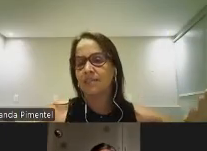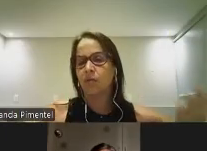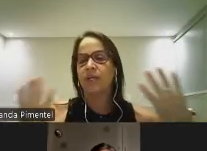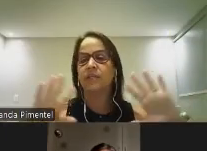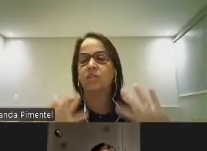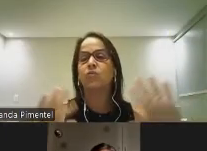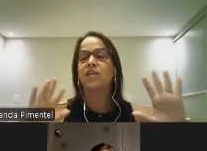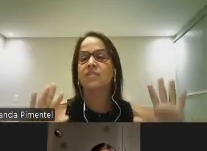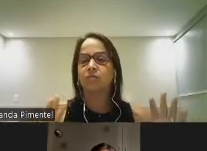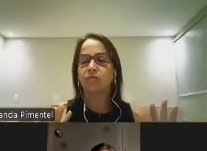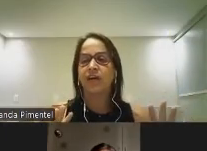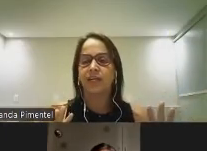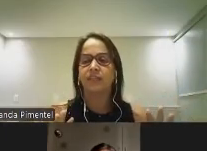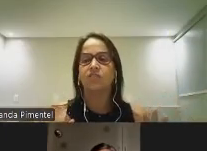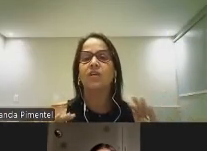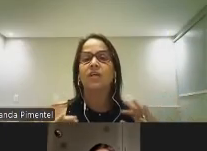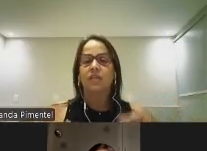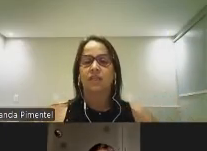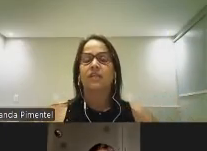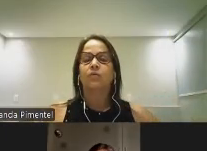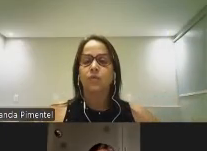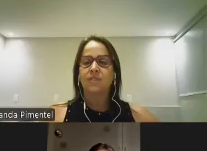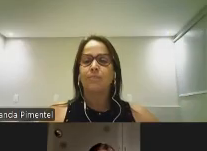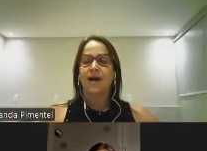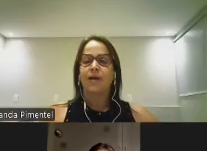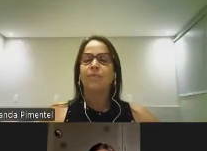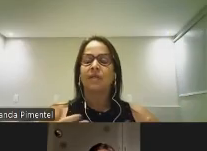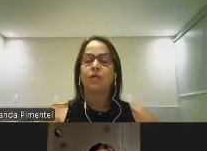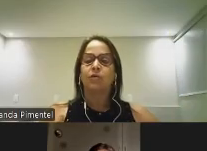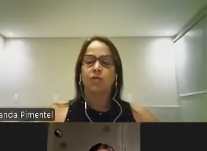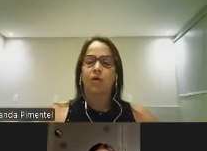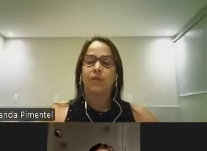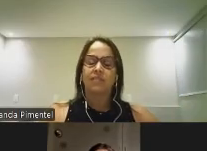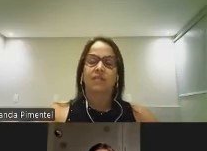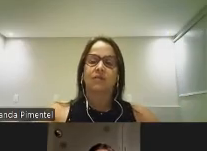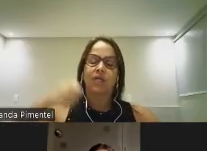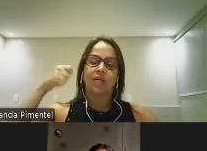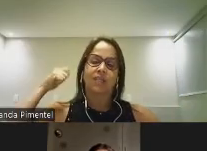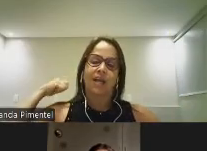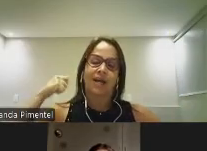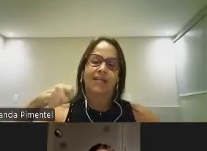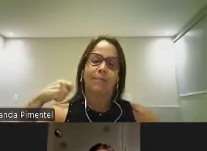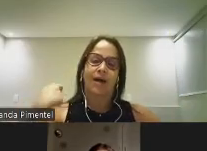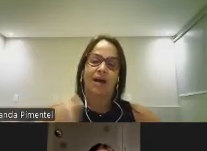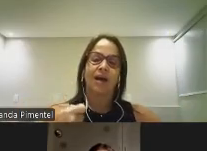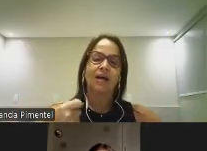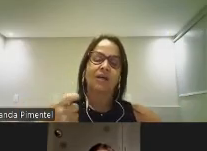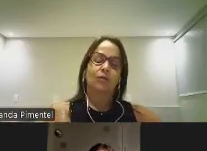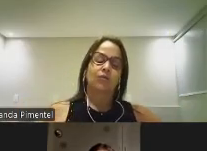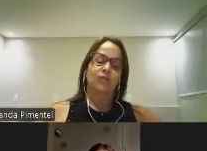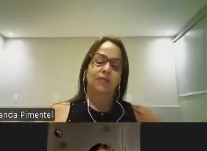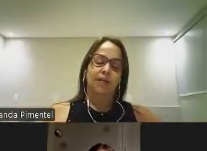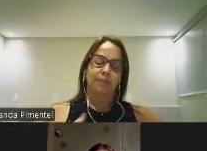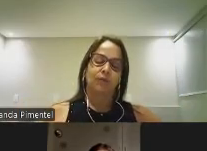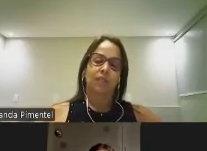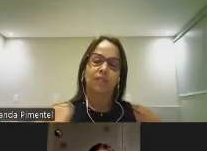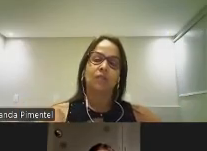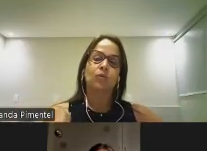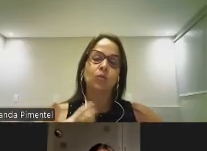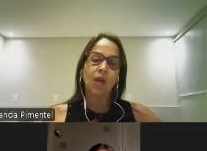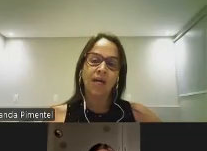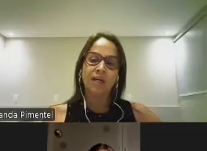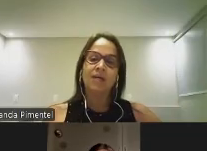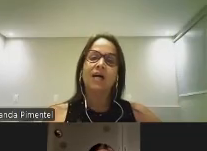formas de ação, mecanismos de ação diferentes. Então, o CPAP, de novo, é uma pressão que entra lá na marra, o